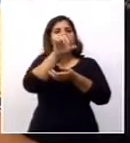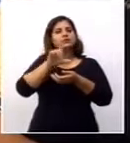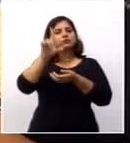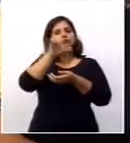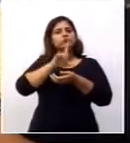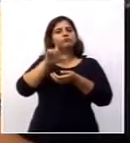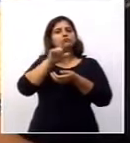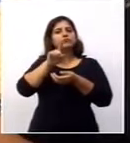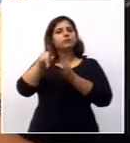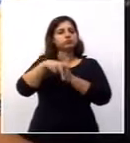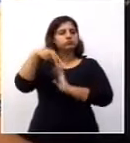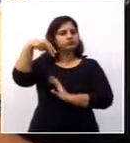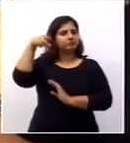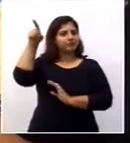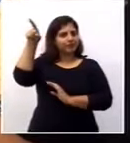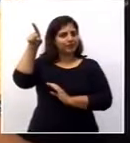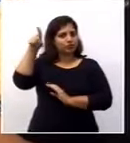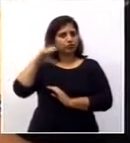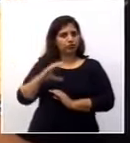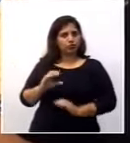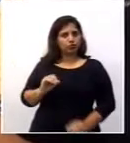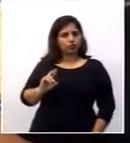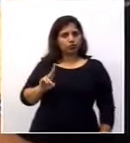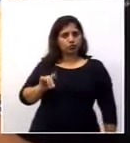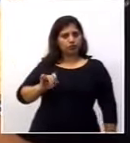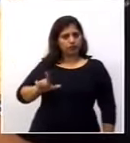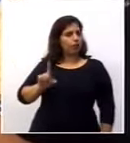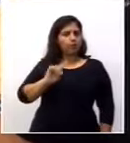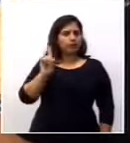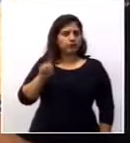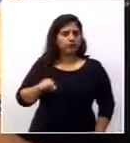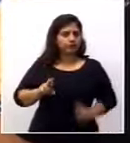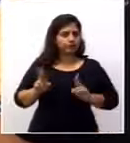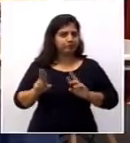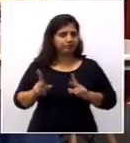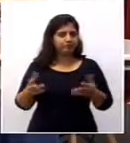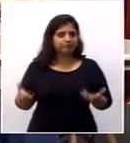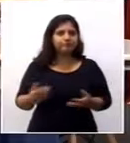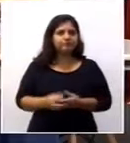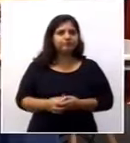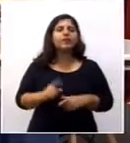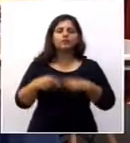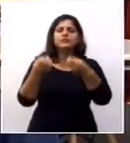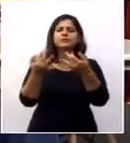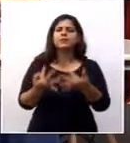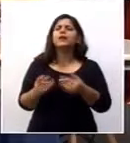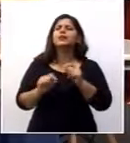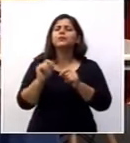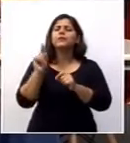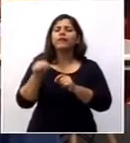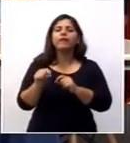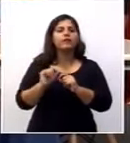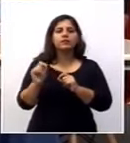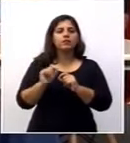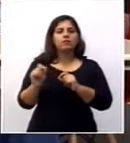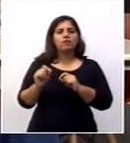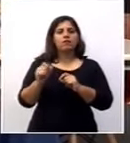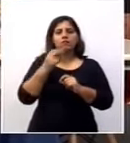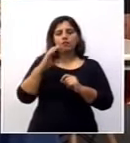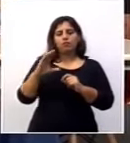cordel. Só que esse livro não é um cordel. Daqui a pouco eu conto o que ele é. Mas ele não é um